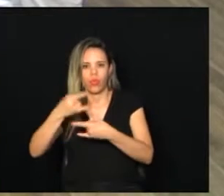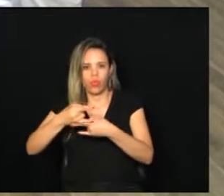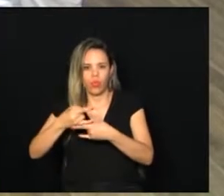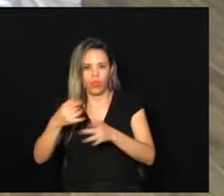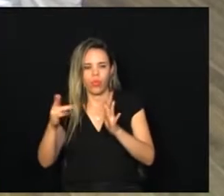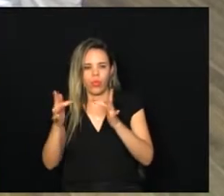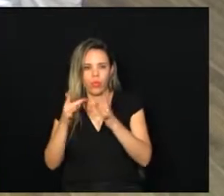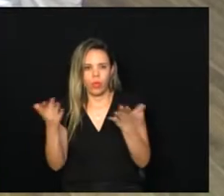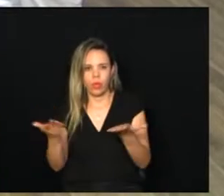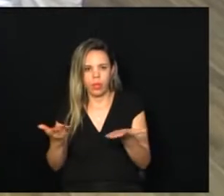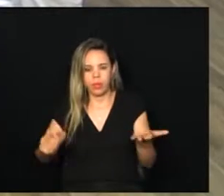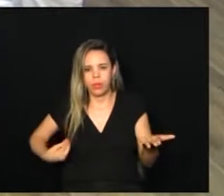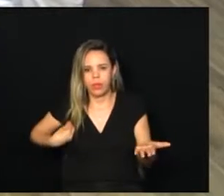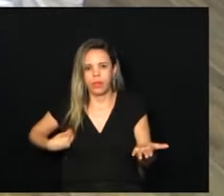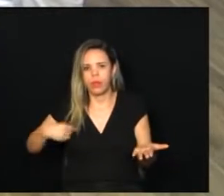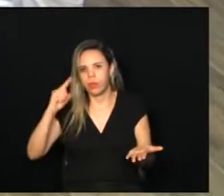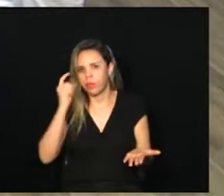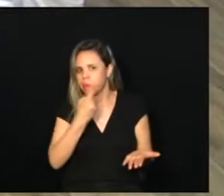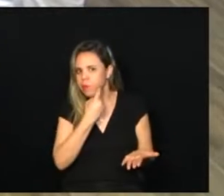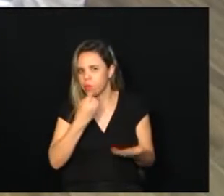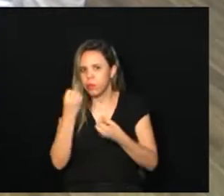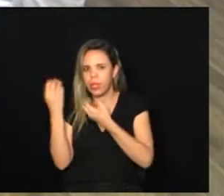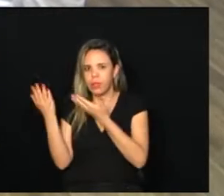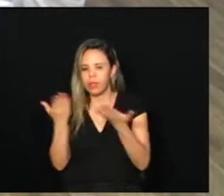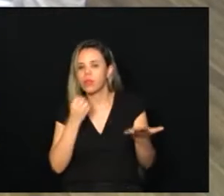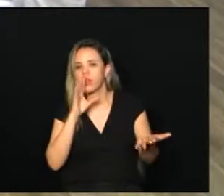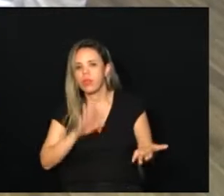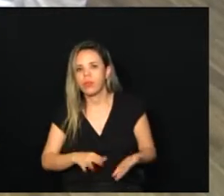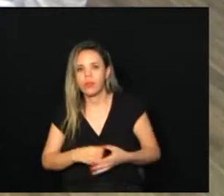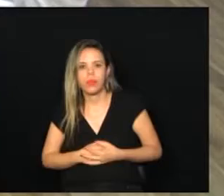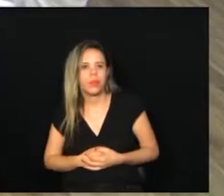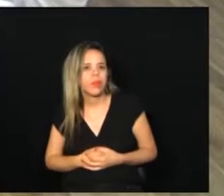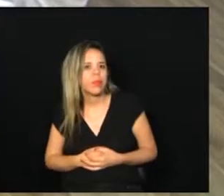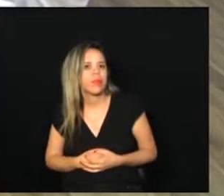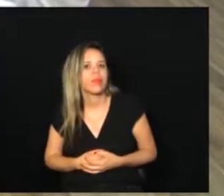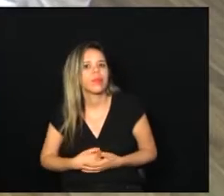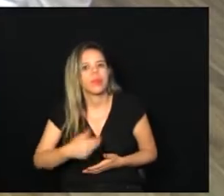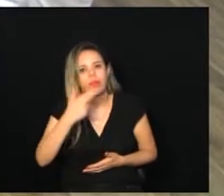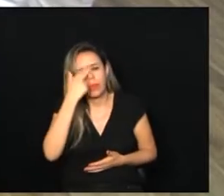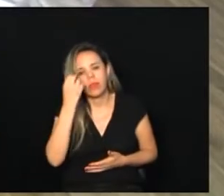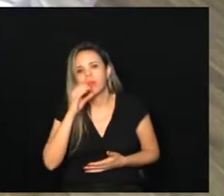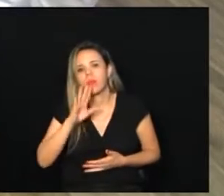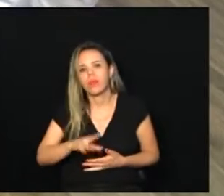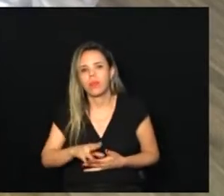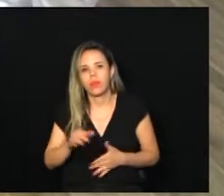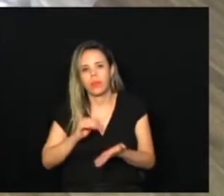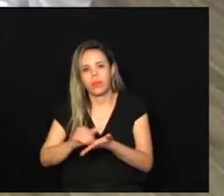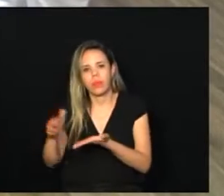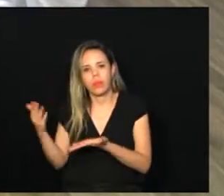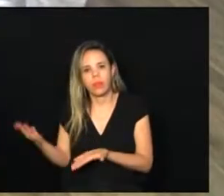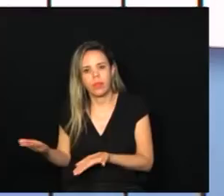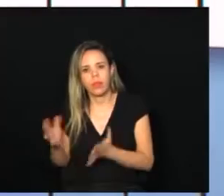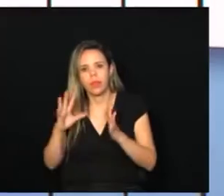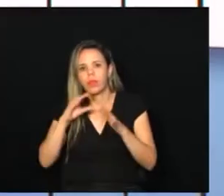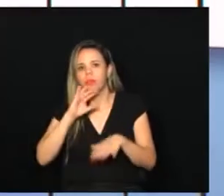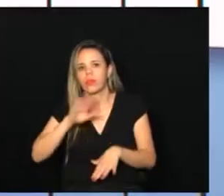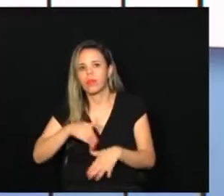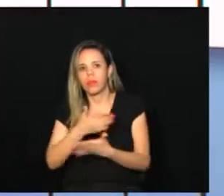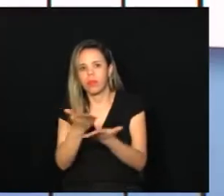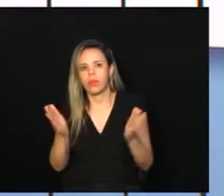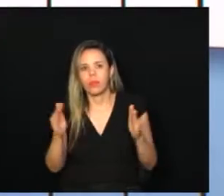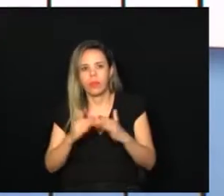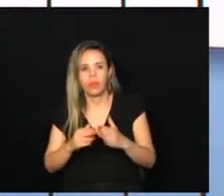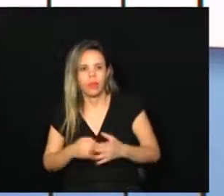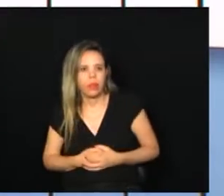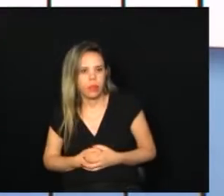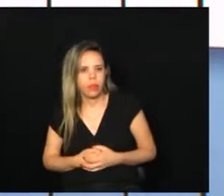entrevista ao vivo. Então, Mirna Abreu, seja bem-vinda e boa tarde. Boa tarde, Gabriel. Boa tarde, secretário. Boa tarde a você aí de